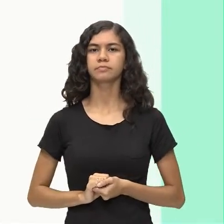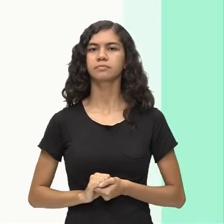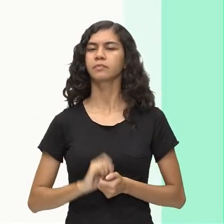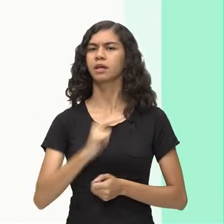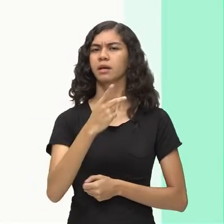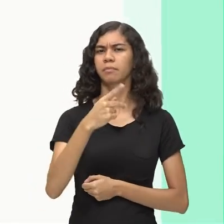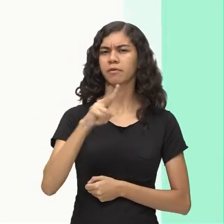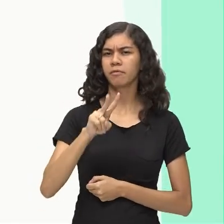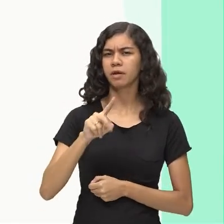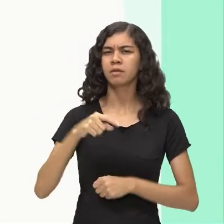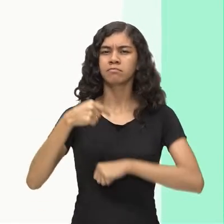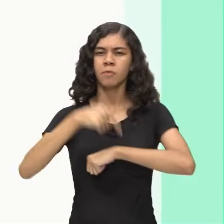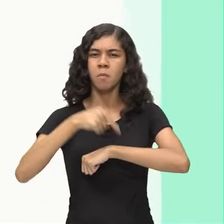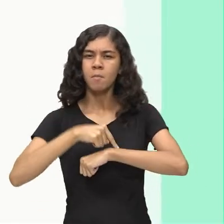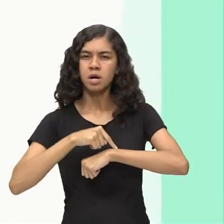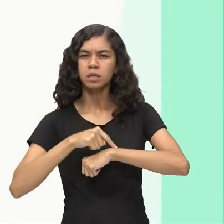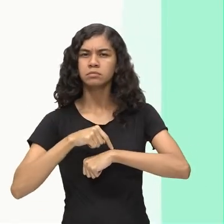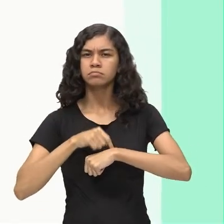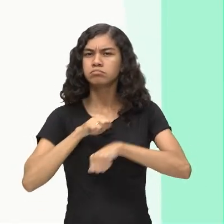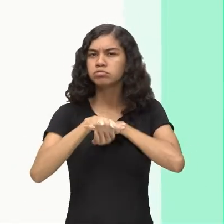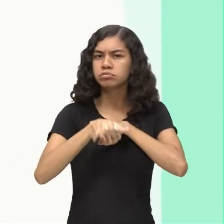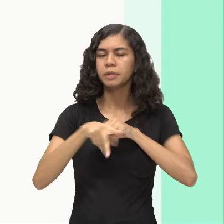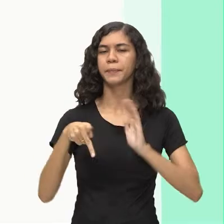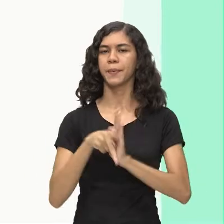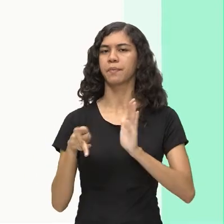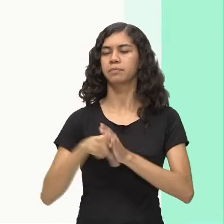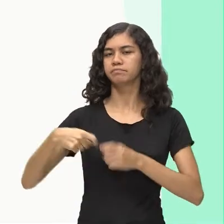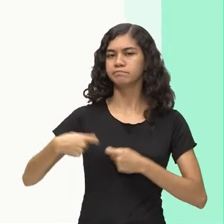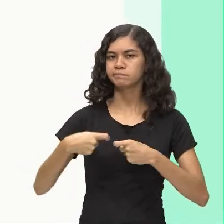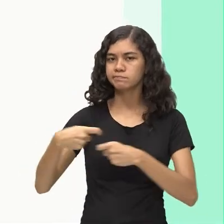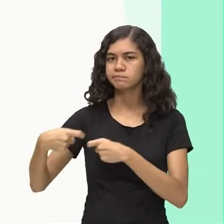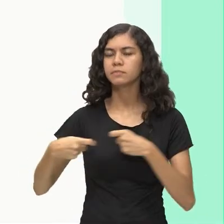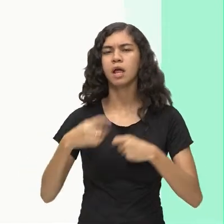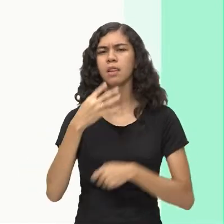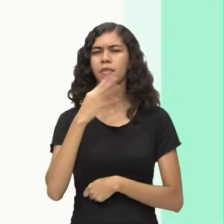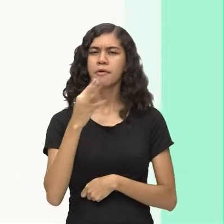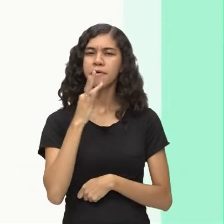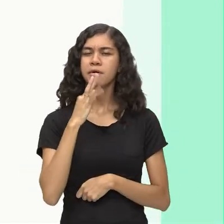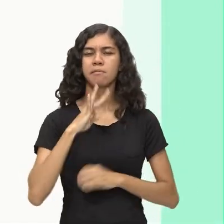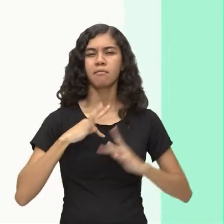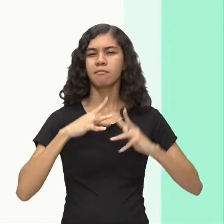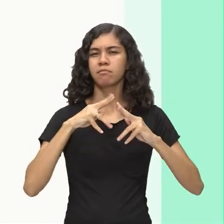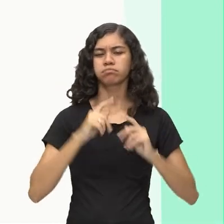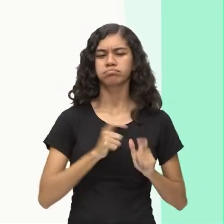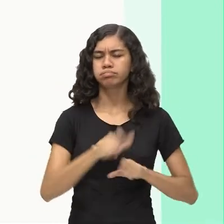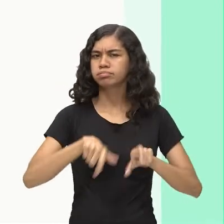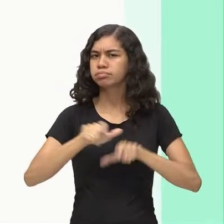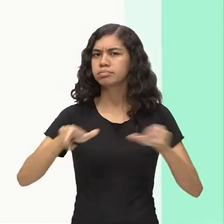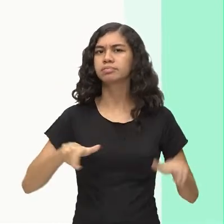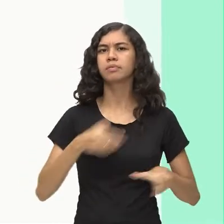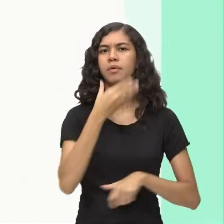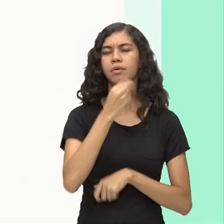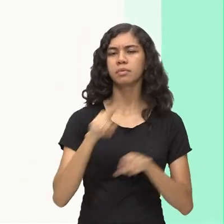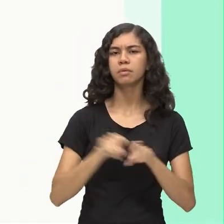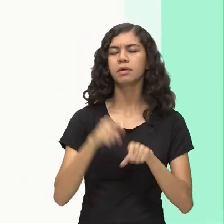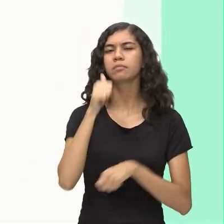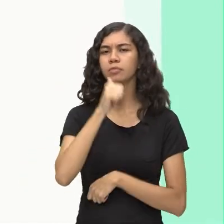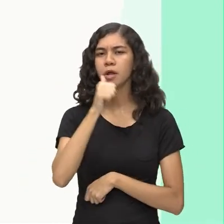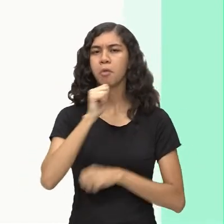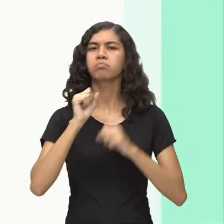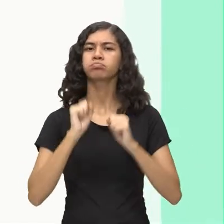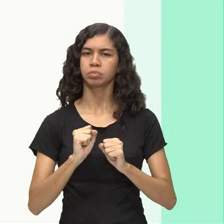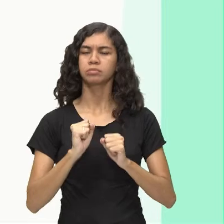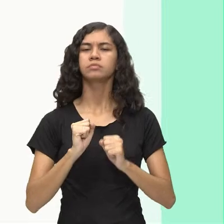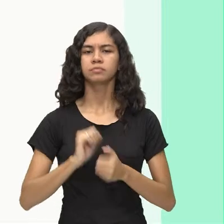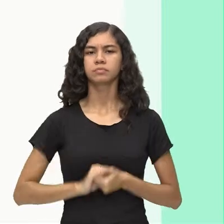sexualmente transmissível, né? Que ele é comum em quase todos os homens e mulheres. E aí vão ser infectados alguma vez na vida por um ou mais